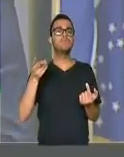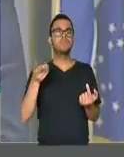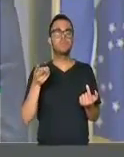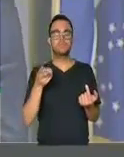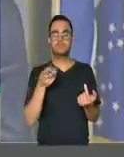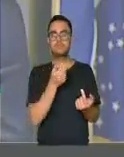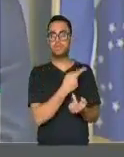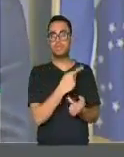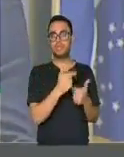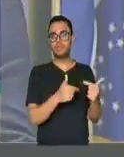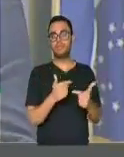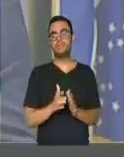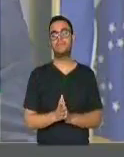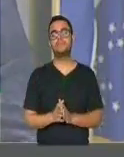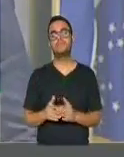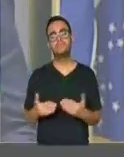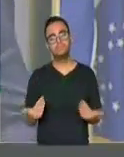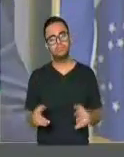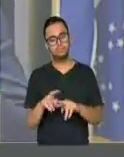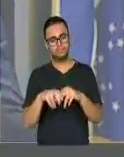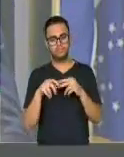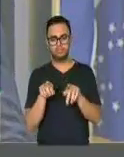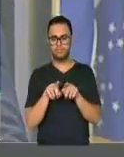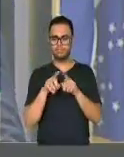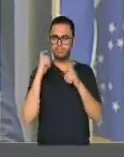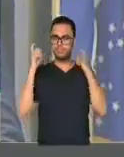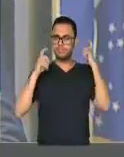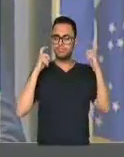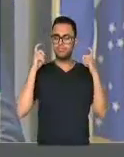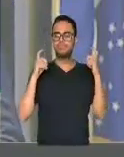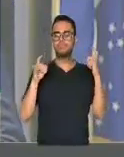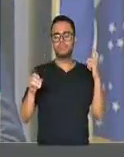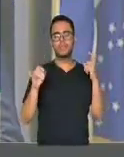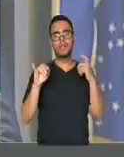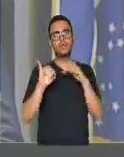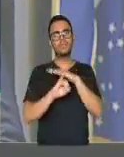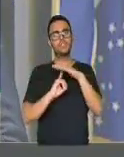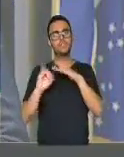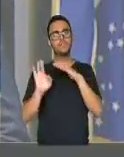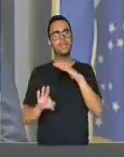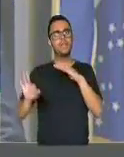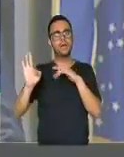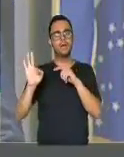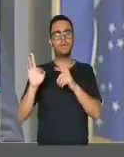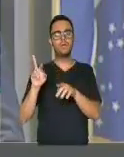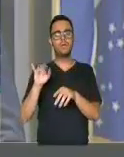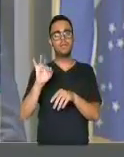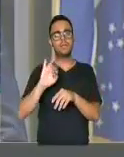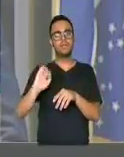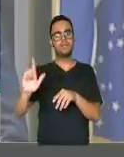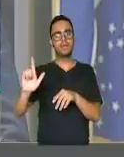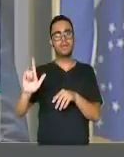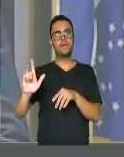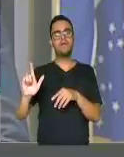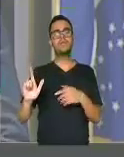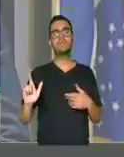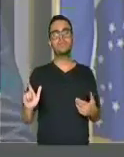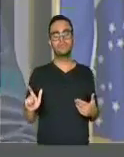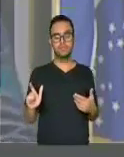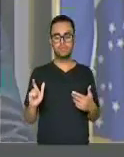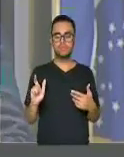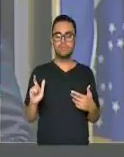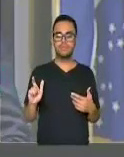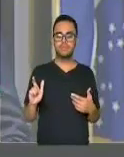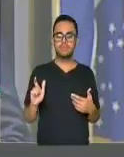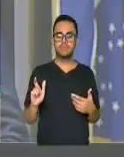atividades. E aí a preocupação também se estende ao Instituto Federal, ao IFAL. E